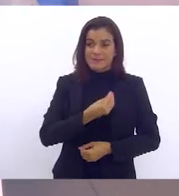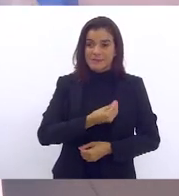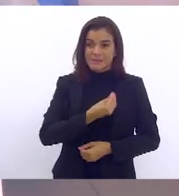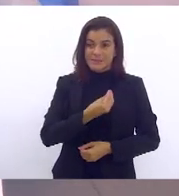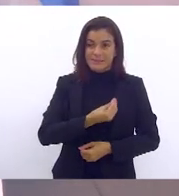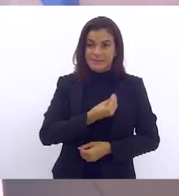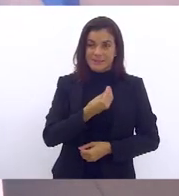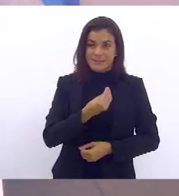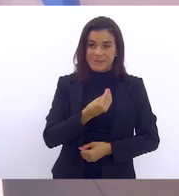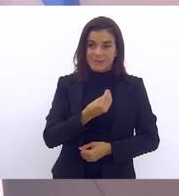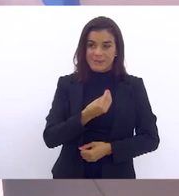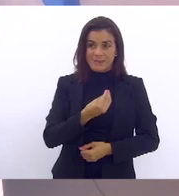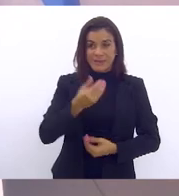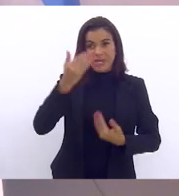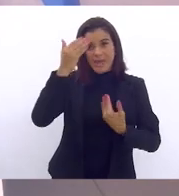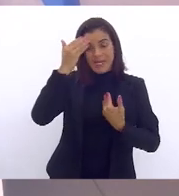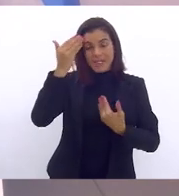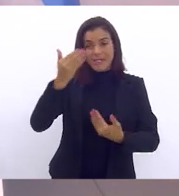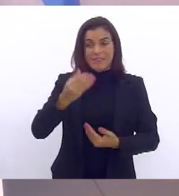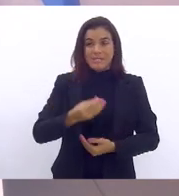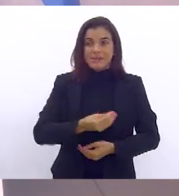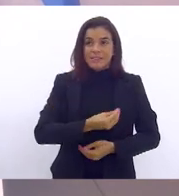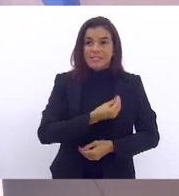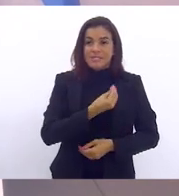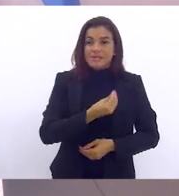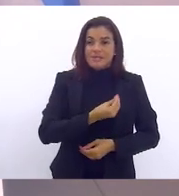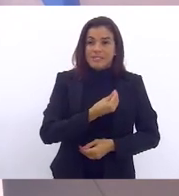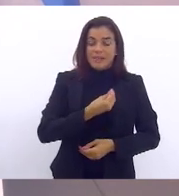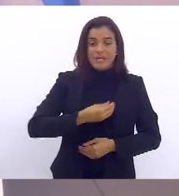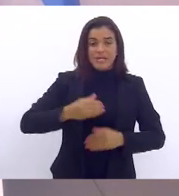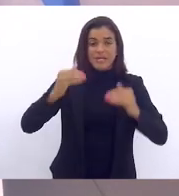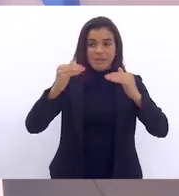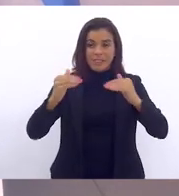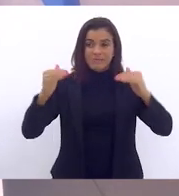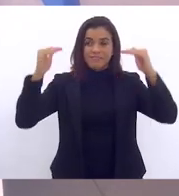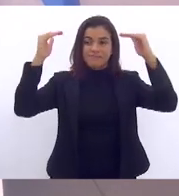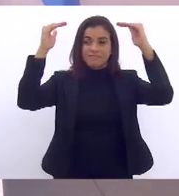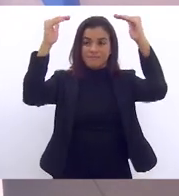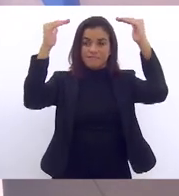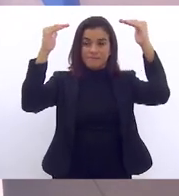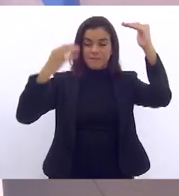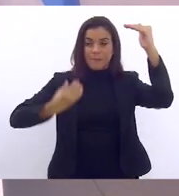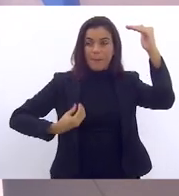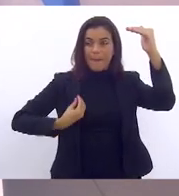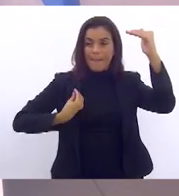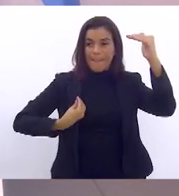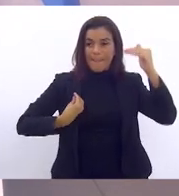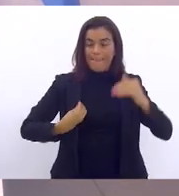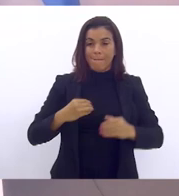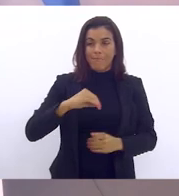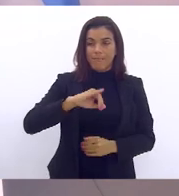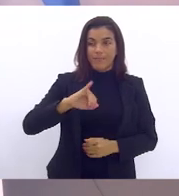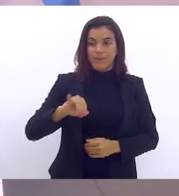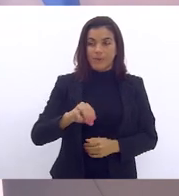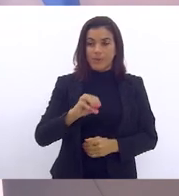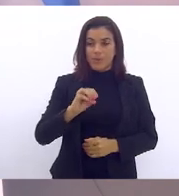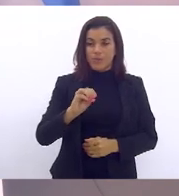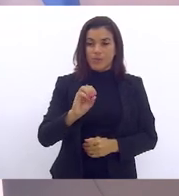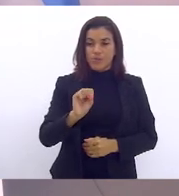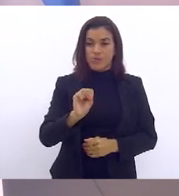presença Quero aqui agradecer a presença das autoridades presentes do senr José